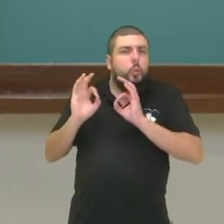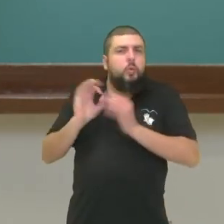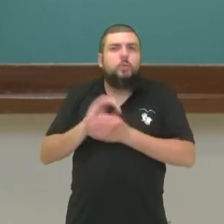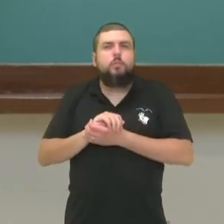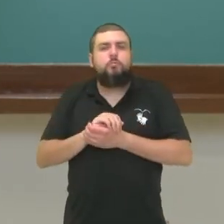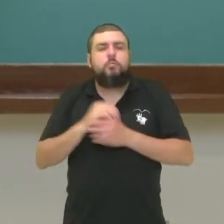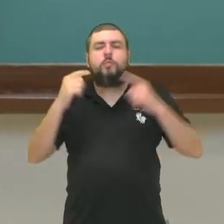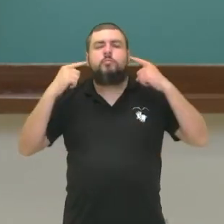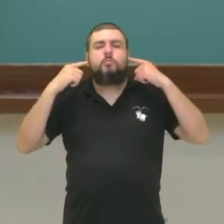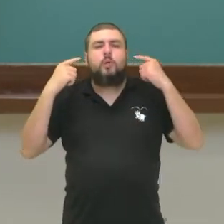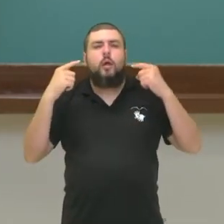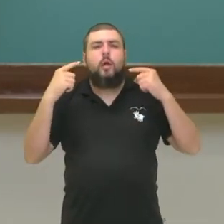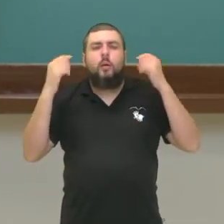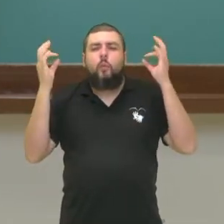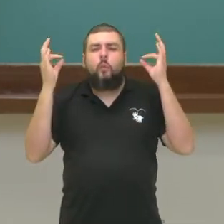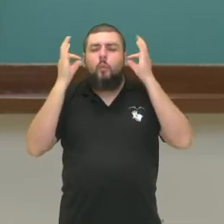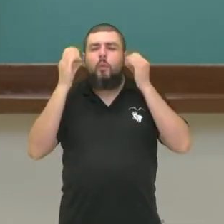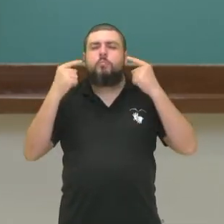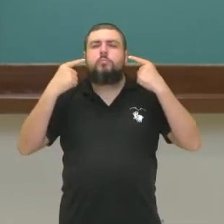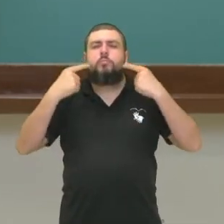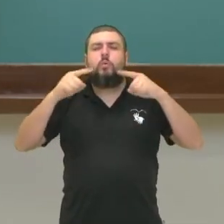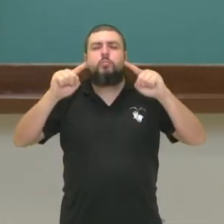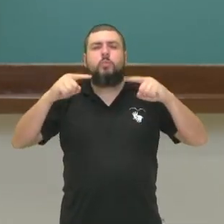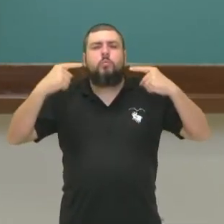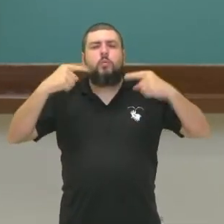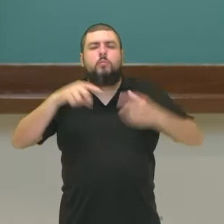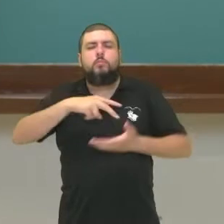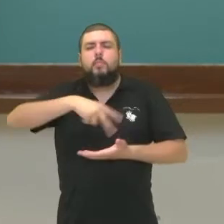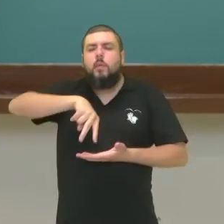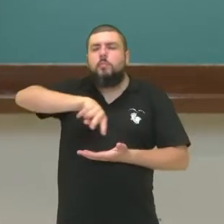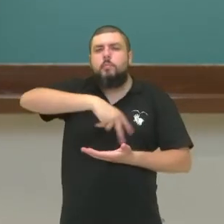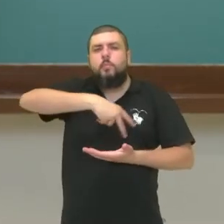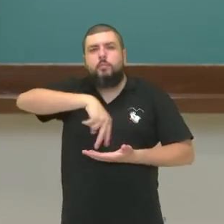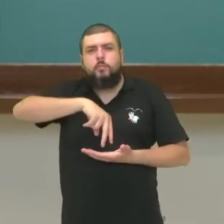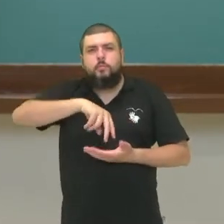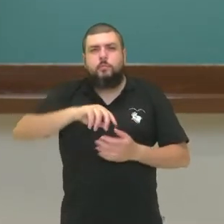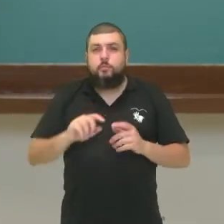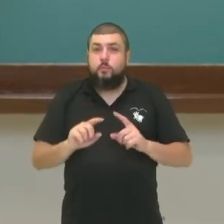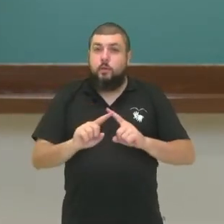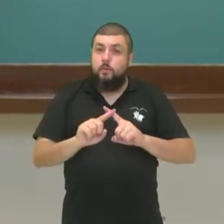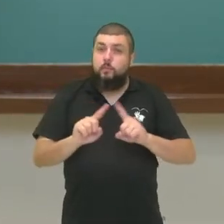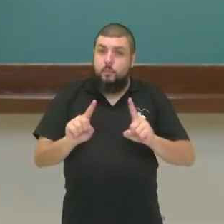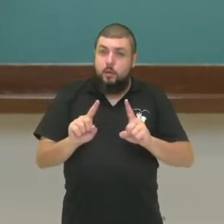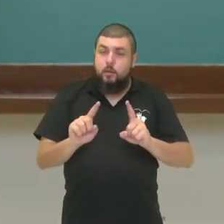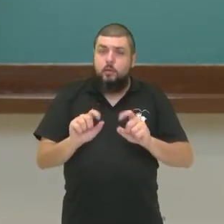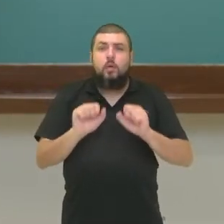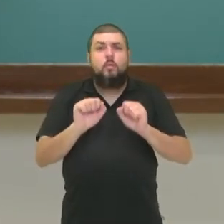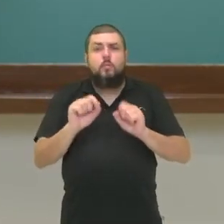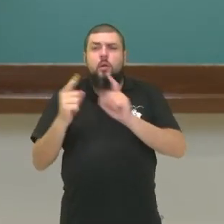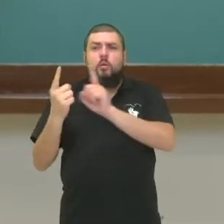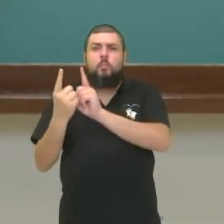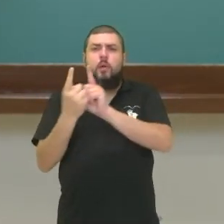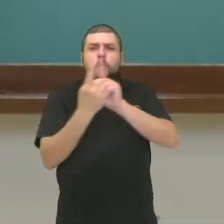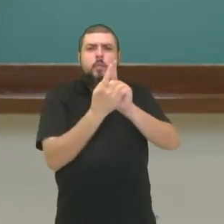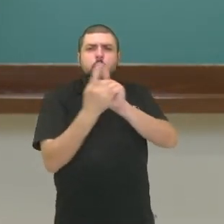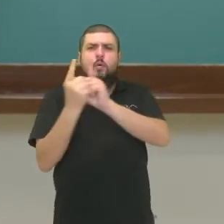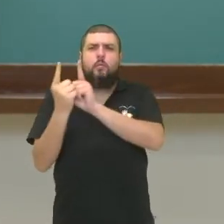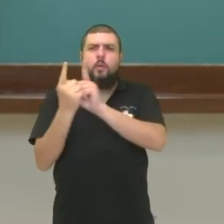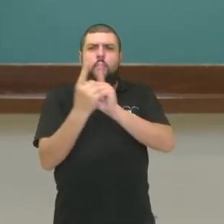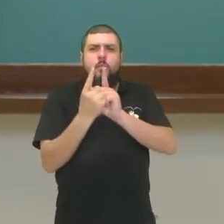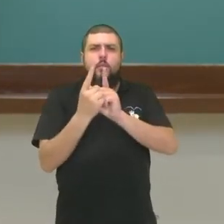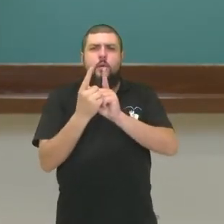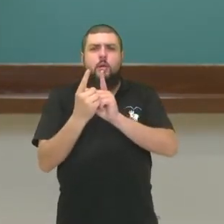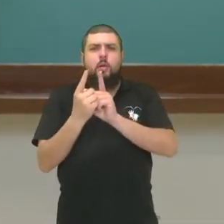começa a dançar sozinho no seu quarto, tá? Mas ela também pode acontecer em pares, por exemplo, os casais